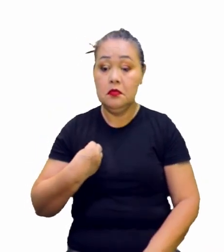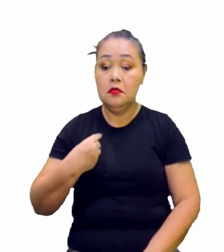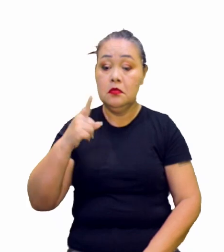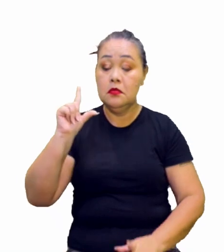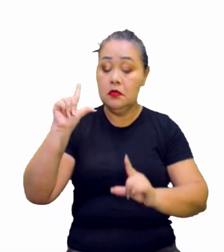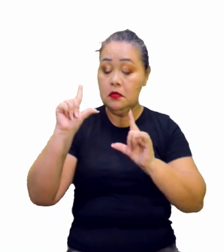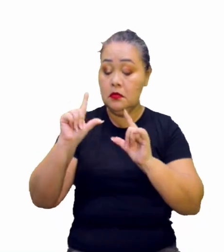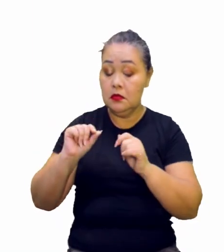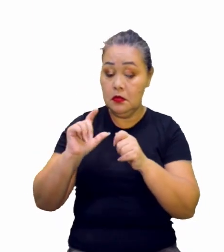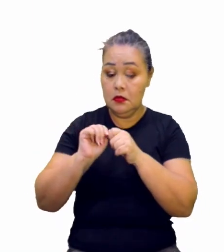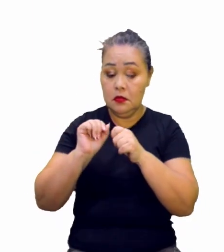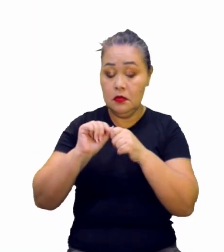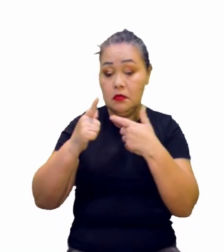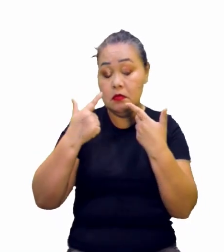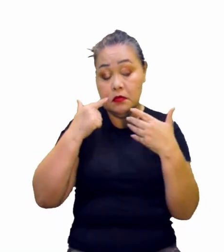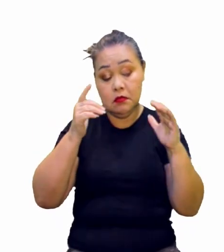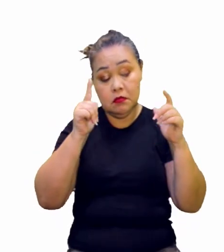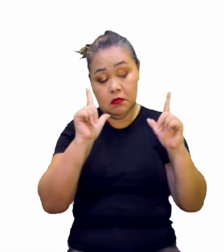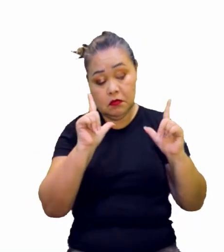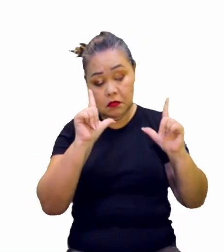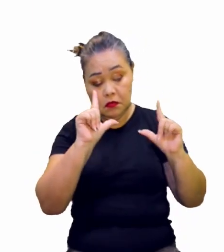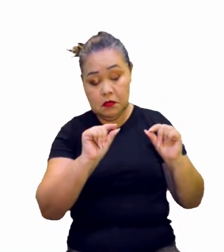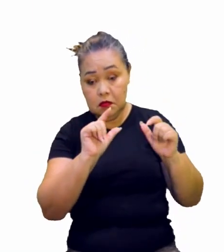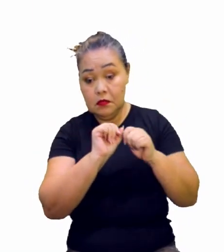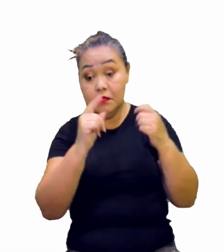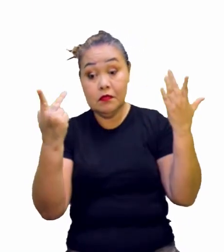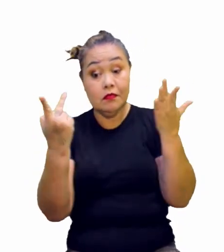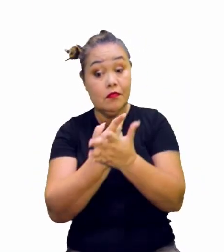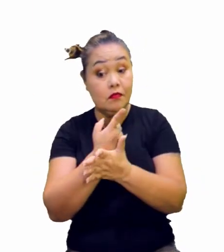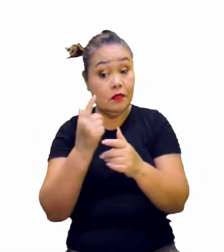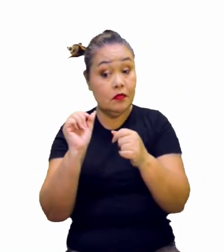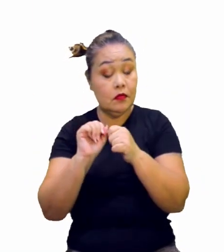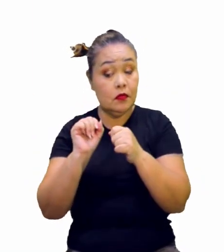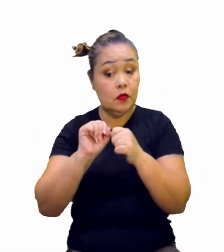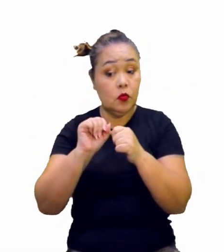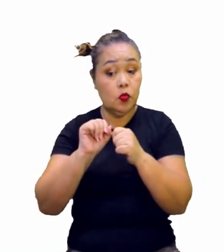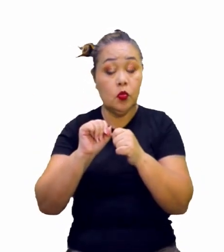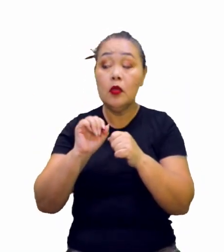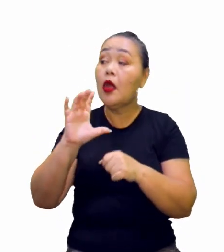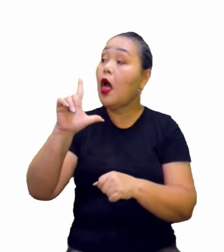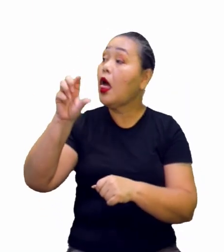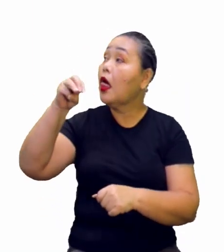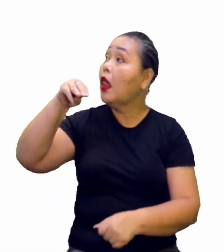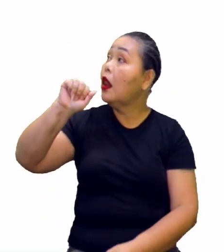da atividade de determinado ser vivo. Mas também isso acontece em relação ao clima.